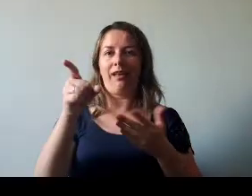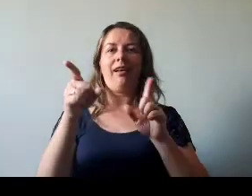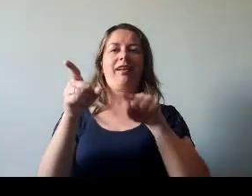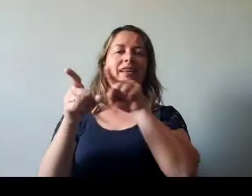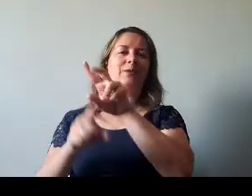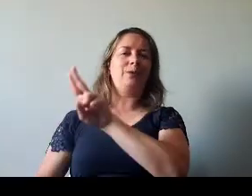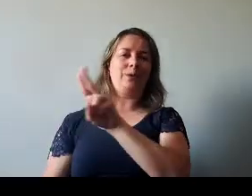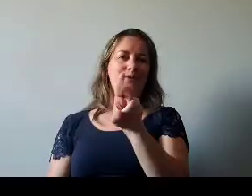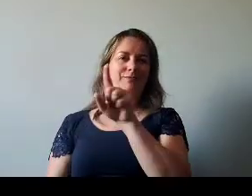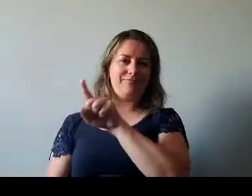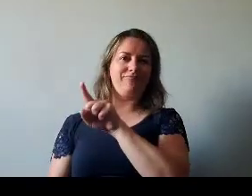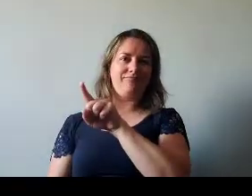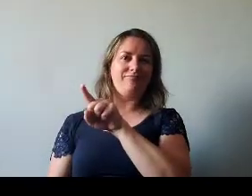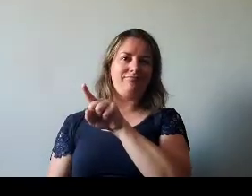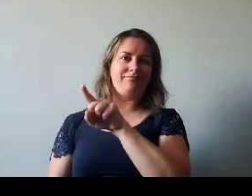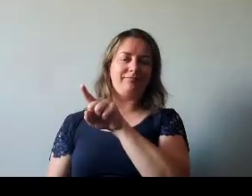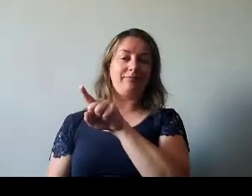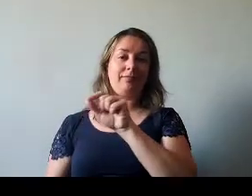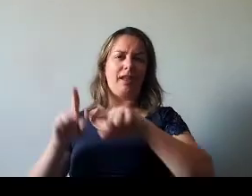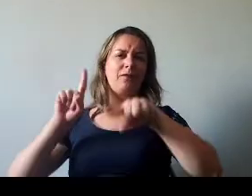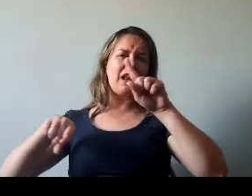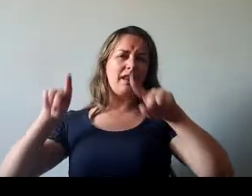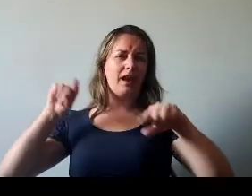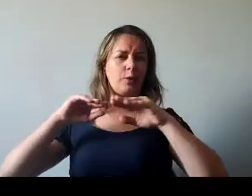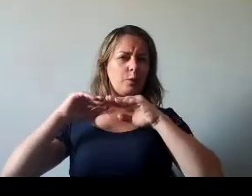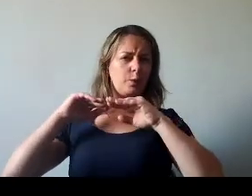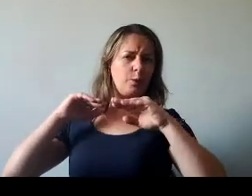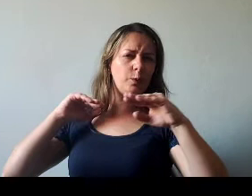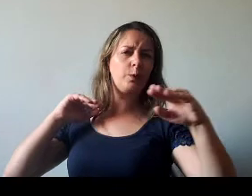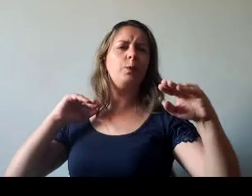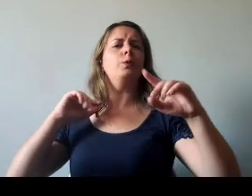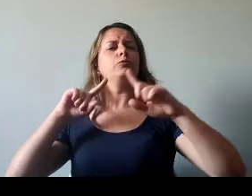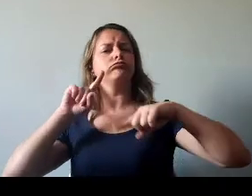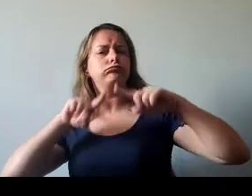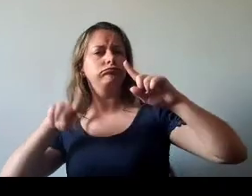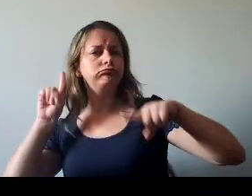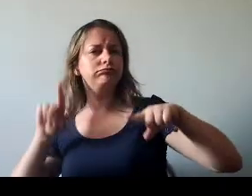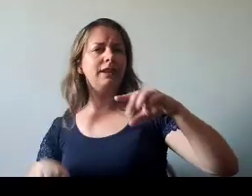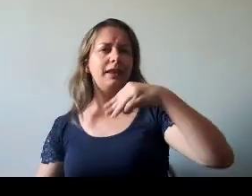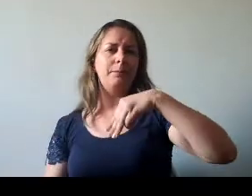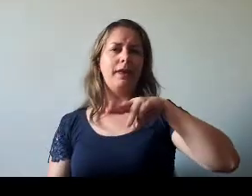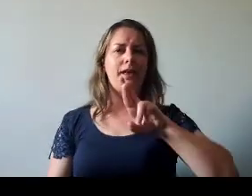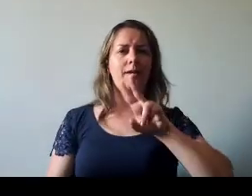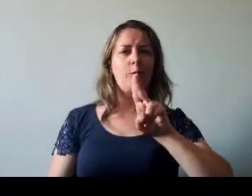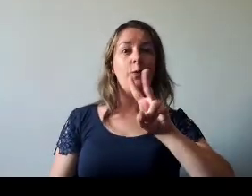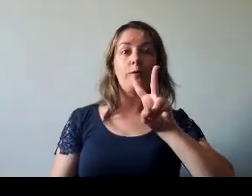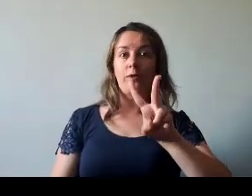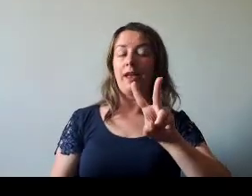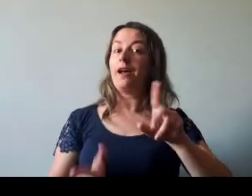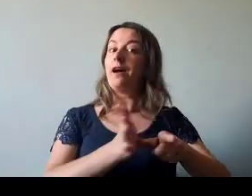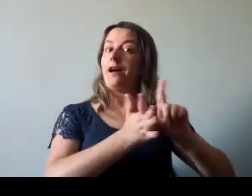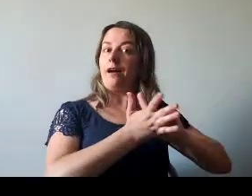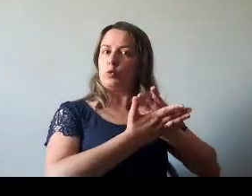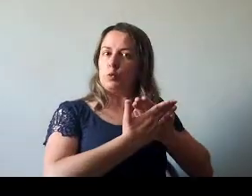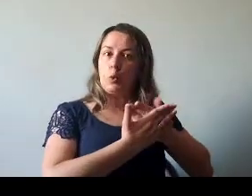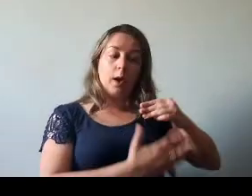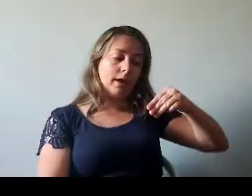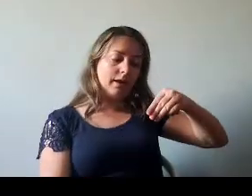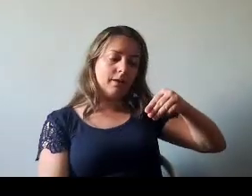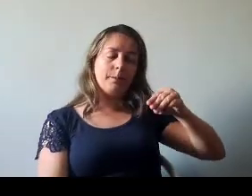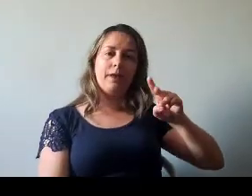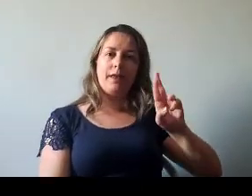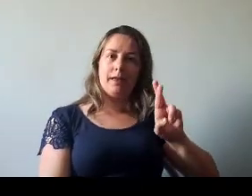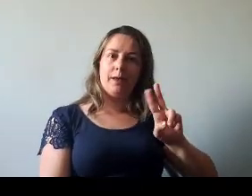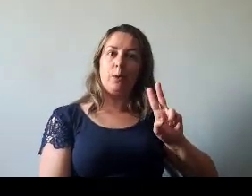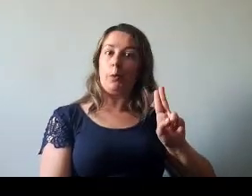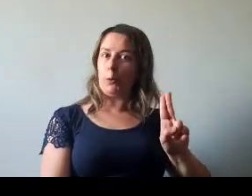uniformemente variado, MRUV. Não confundir com o movimento retilíneo uniforme, que é só MRU, tá? Aqui você